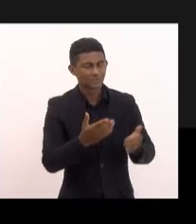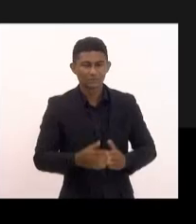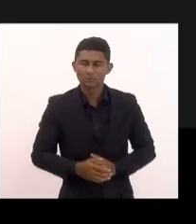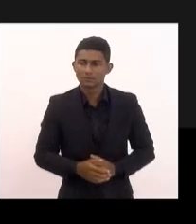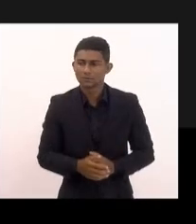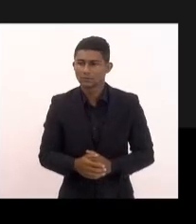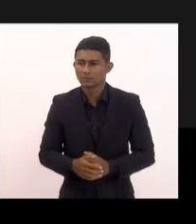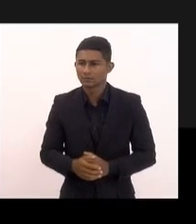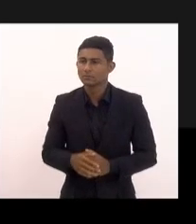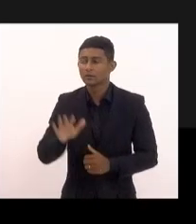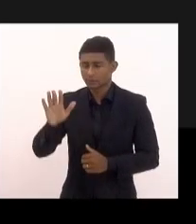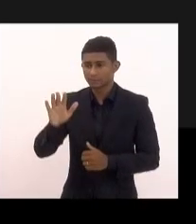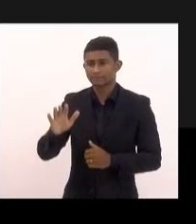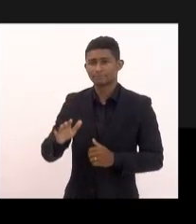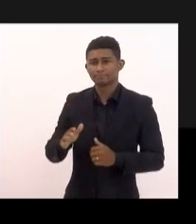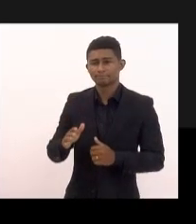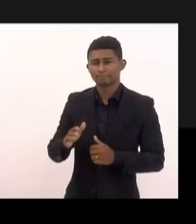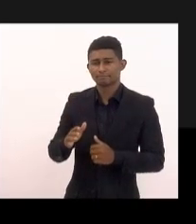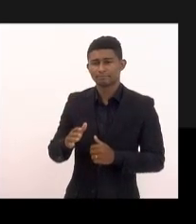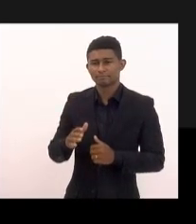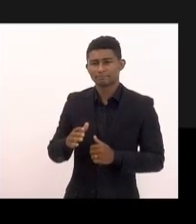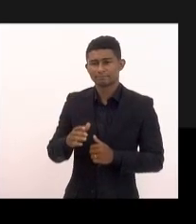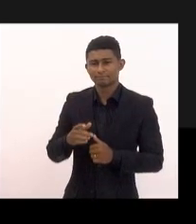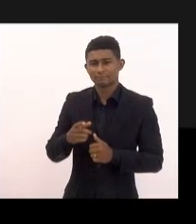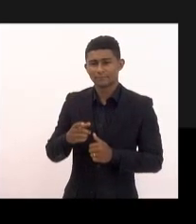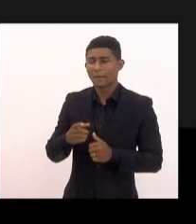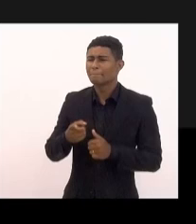1795. Então, mas primeiro turno aí,